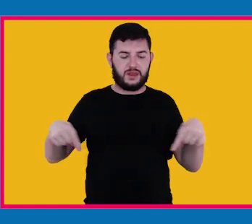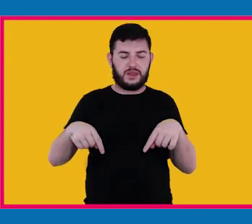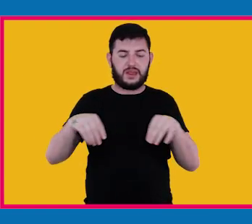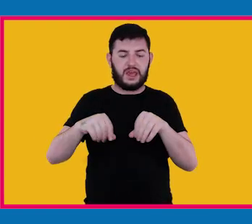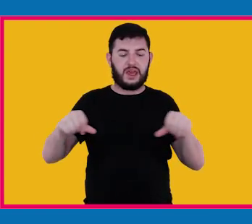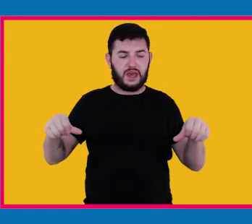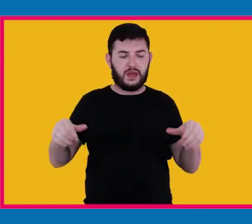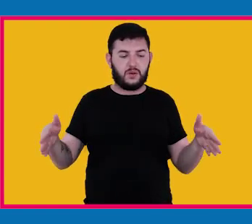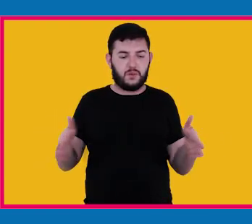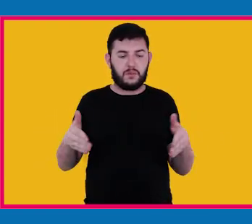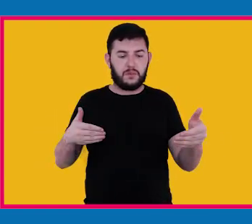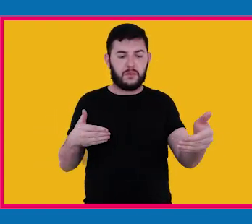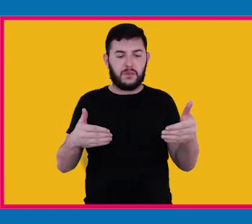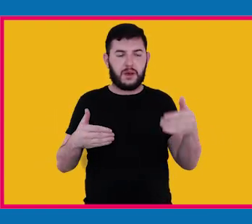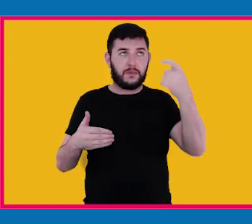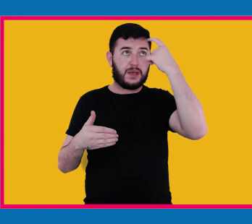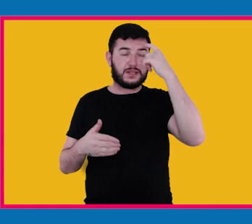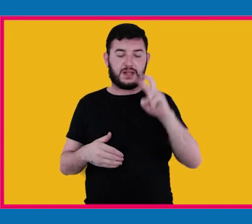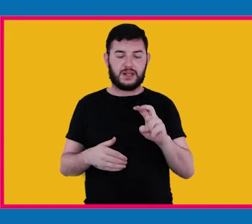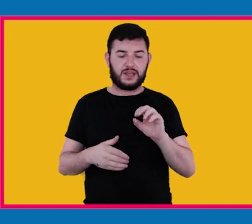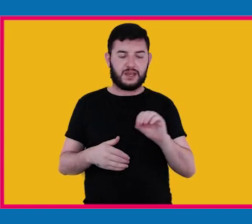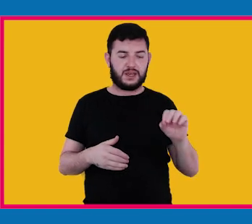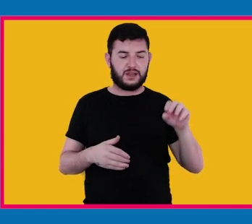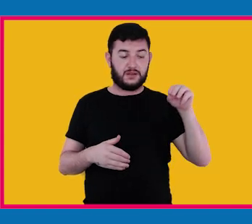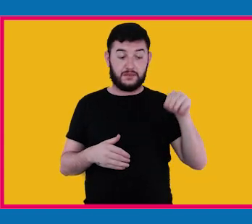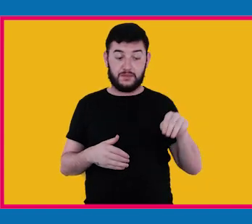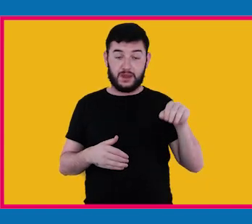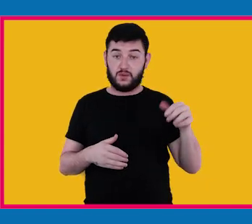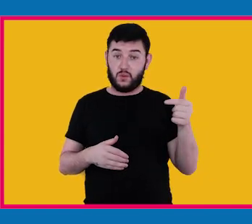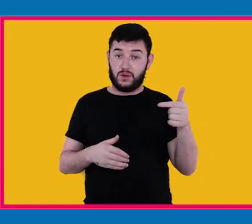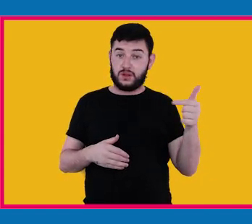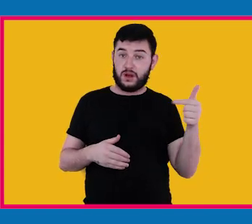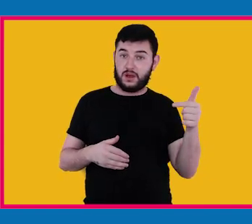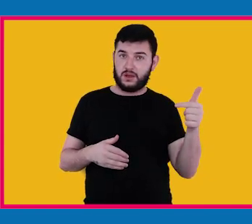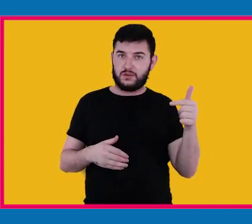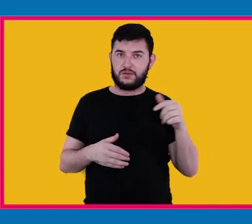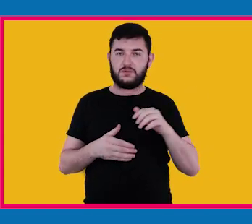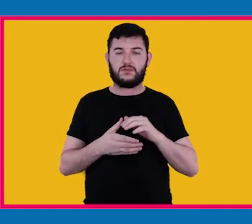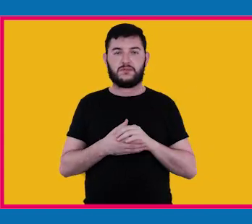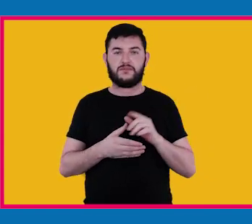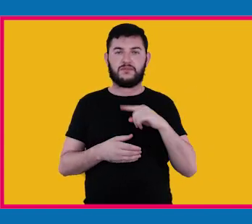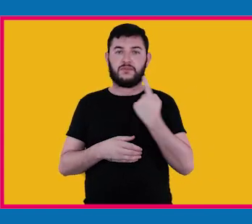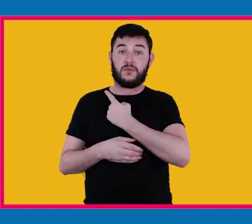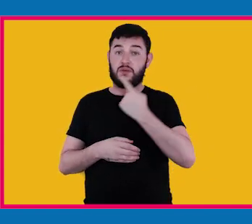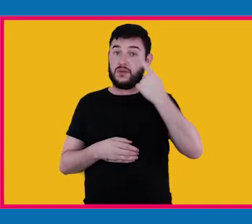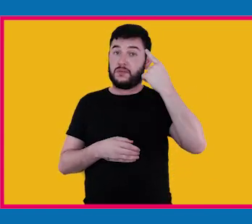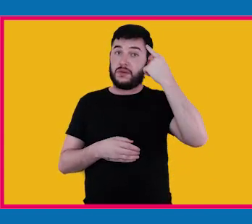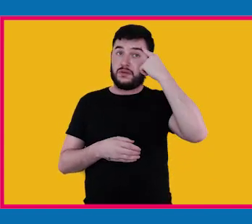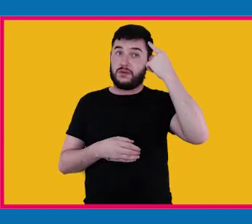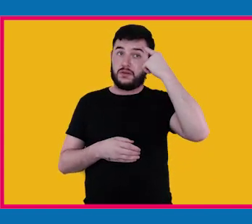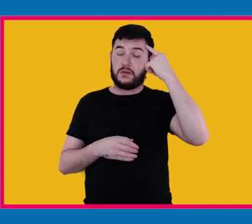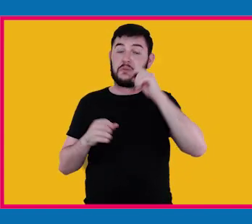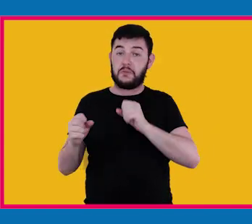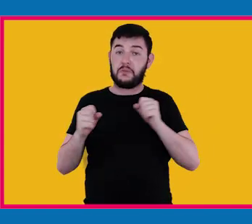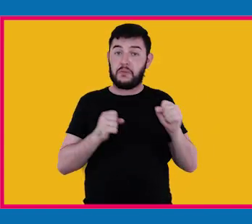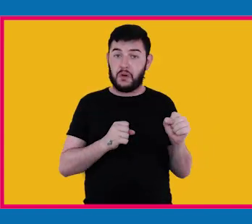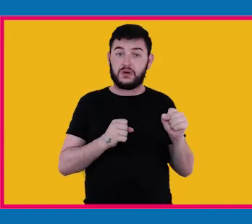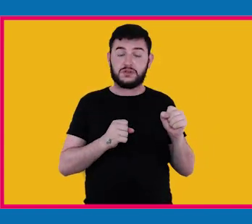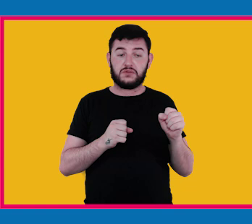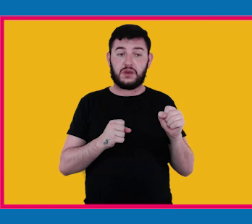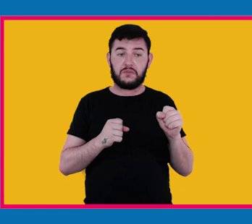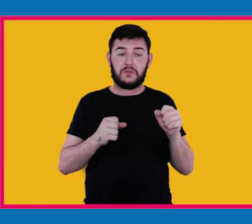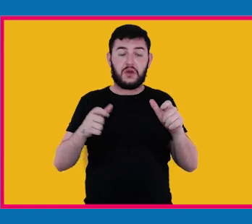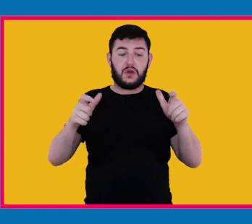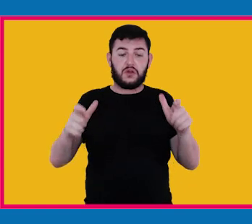partir de 500 metros quadrados, idealmente 20 por 25, para permitir que esse importante equipamento cultural possa ser inserido mesmo em áreas com pouca oferta